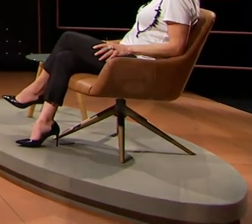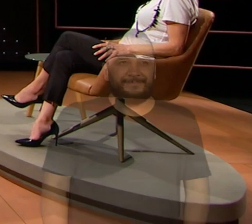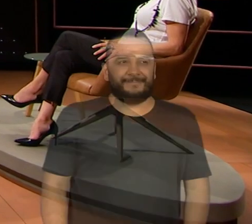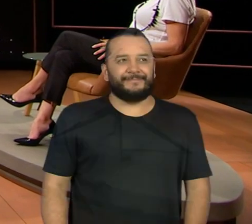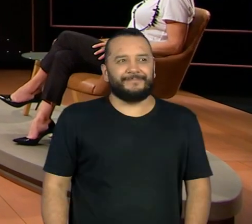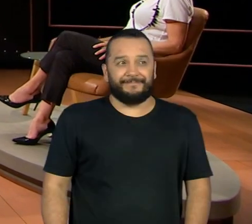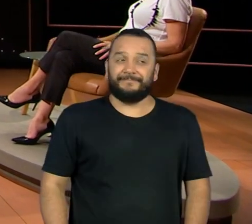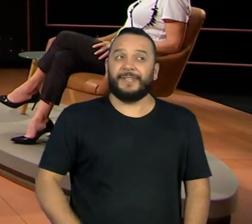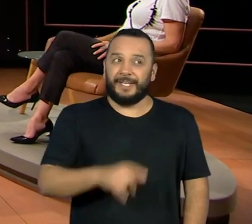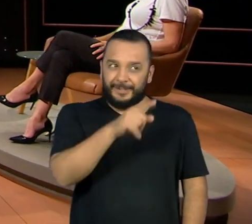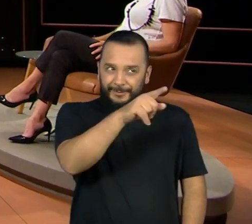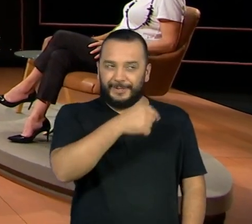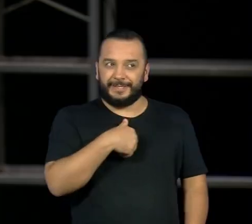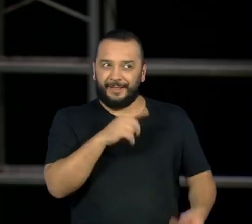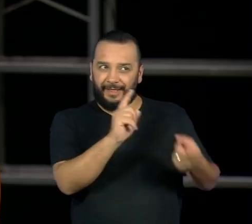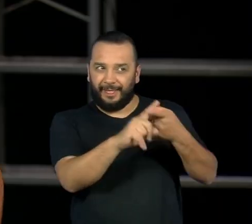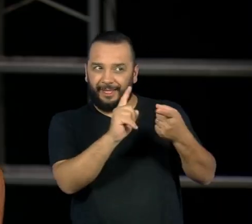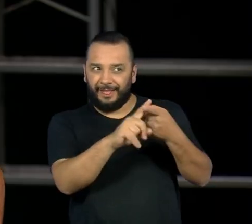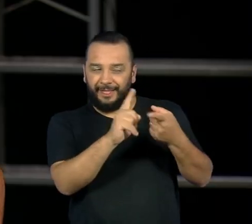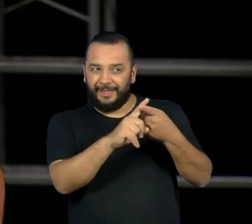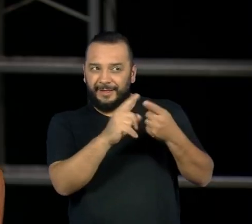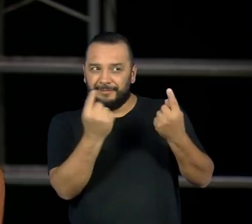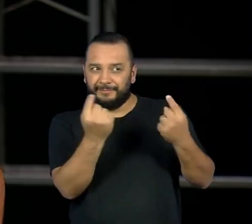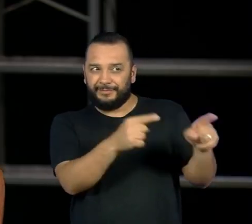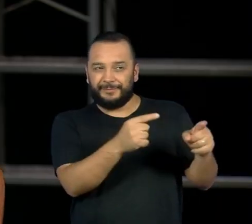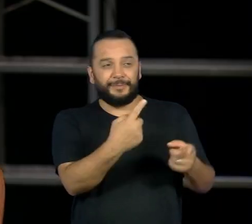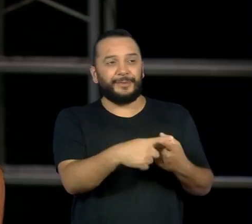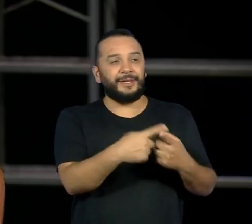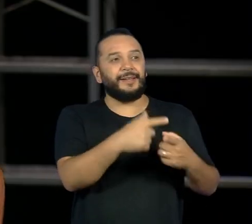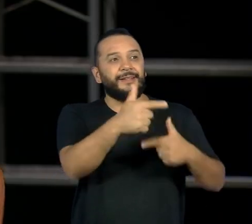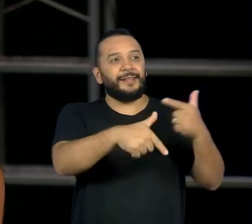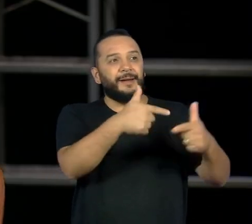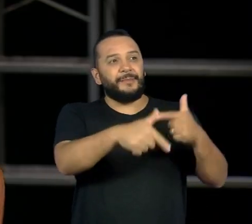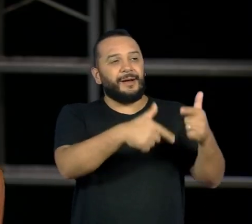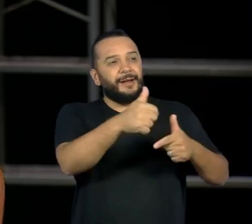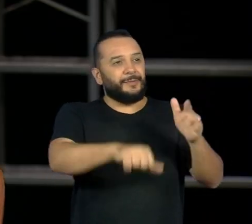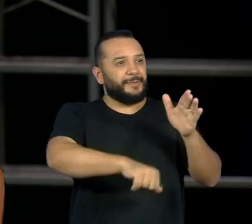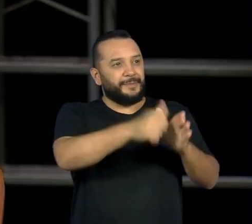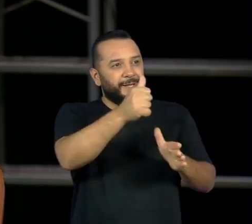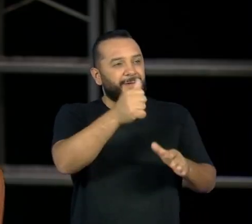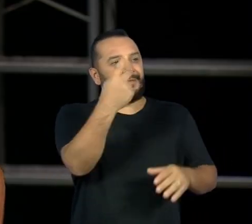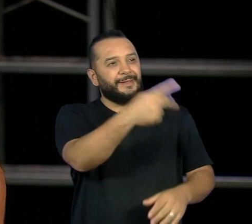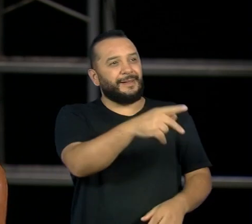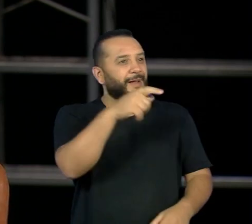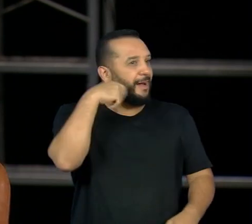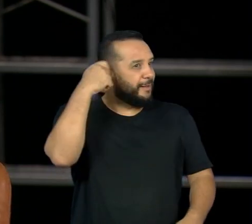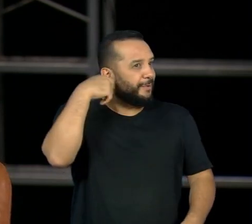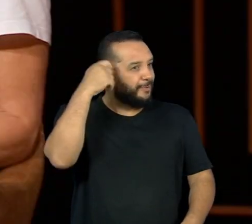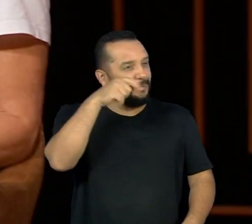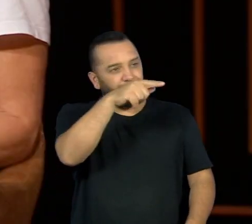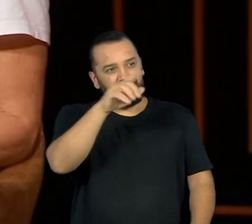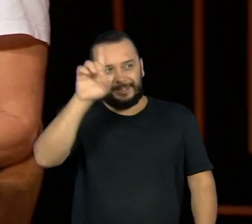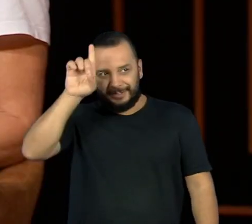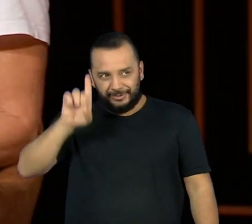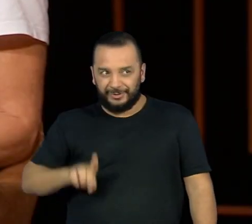Mas você deu o troco, porque você foi dirigi-lo no primeiro trabalho dele como ator, o Contrabaixo.